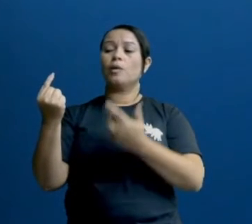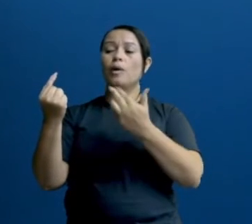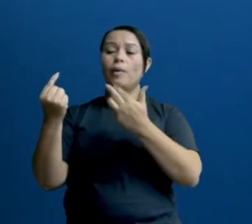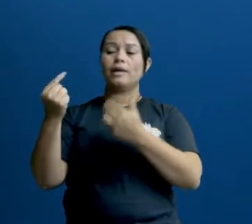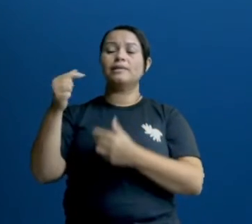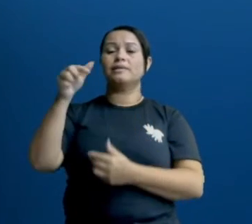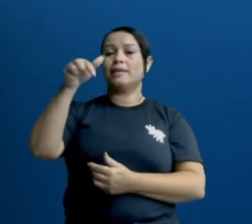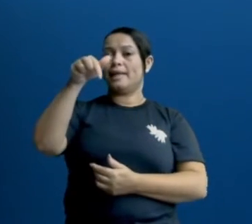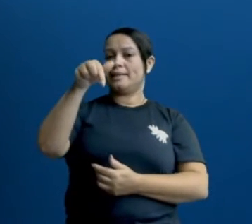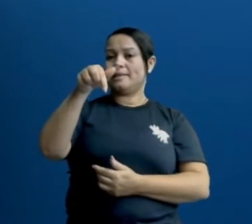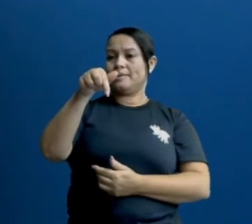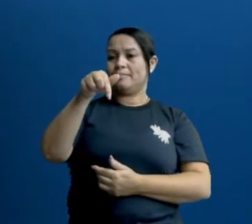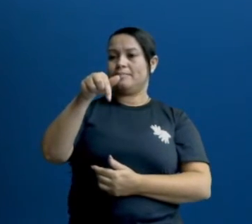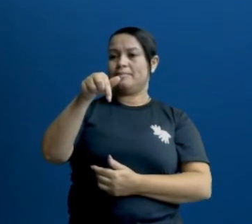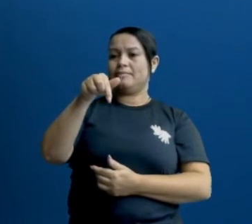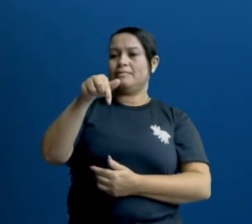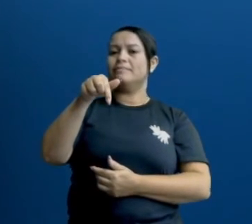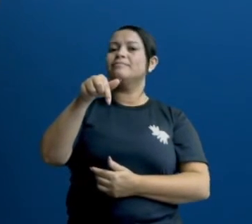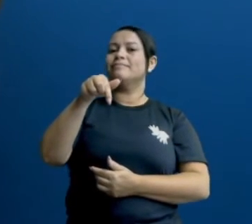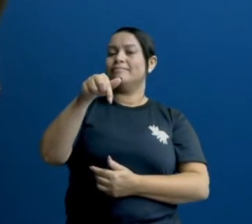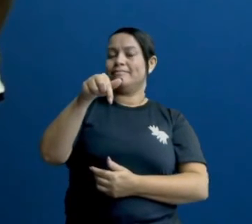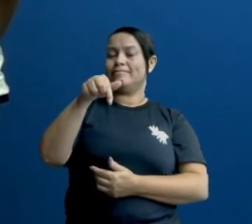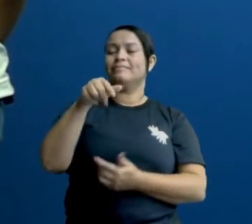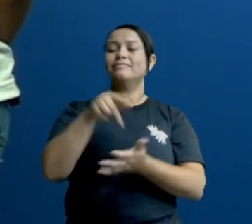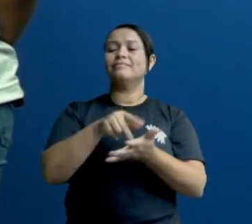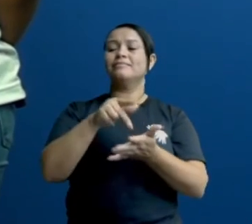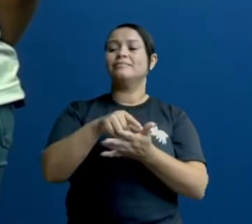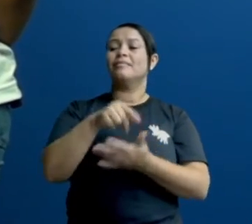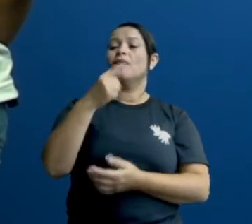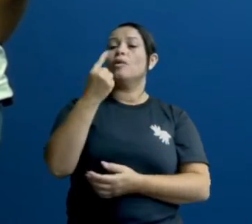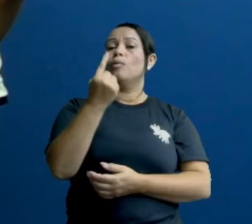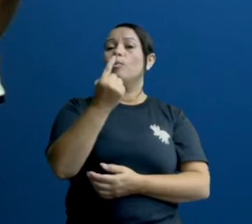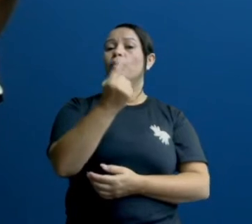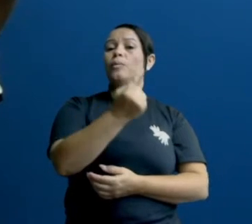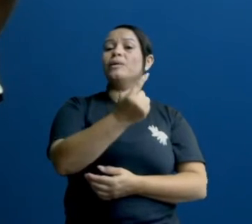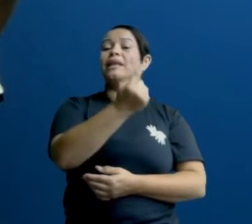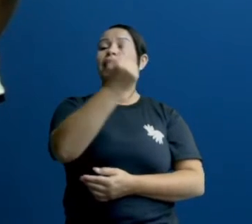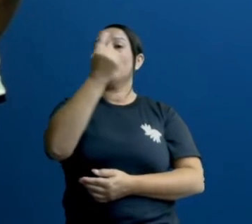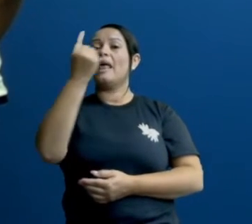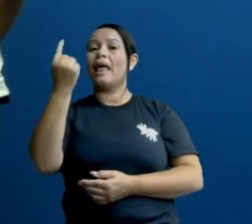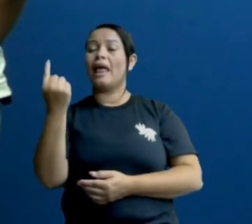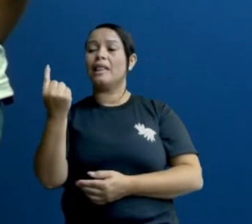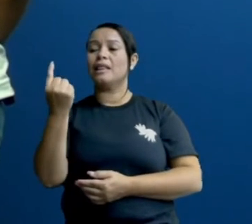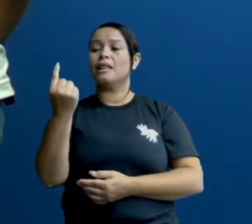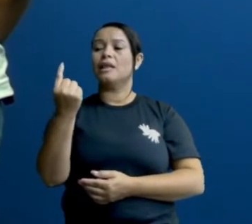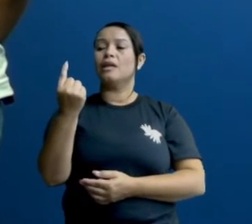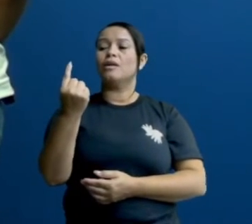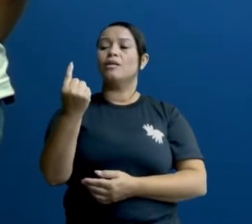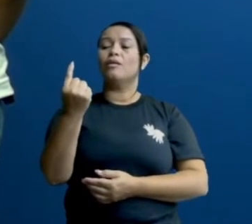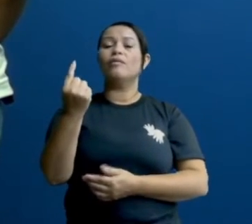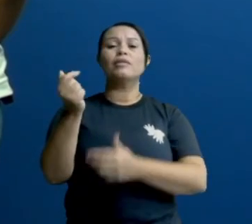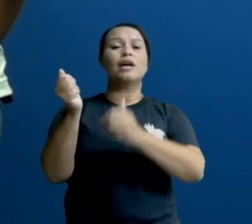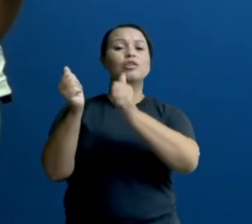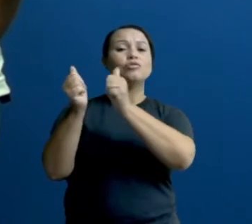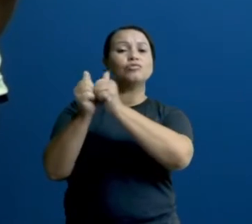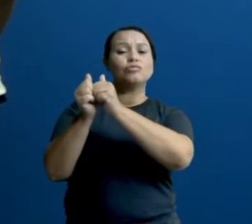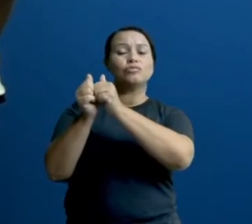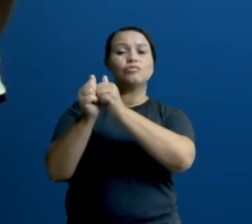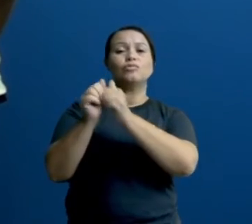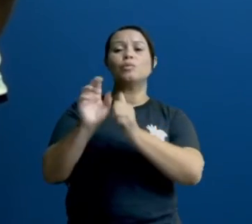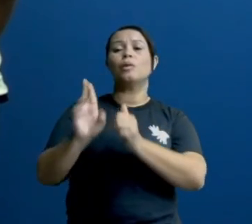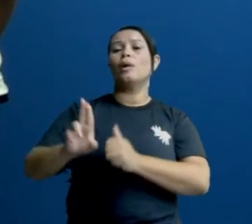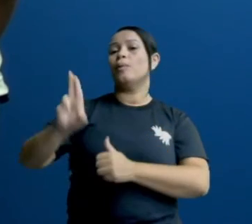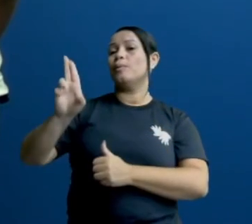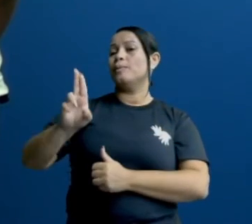igual a 7, isso mesmo. E o 1 que a gente retirou, a gente volta para a unidade,